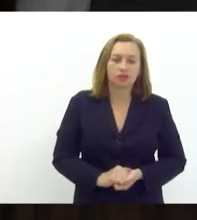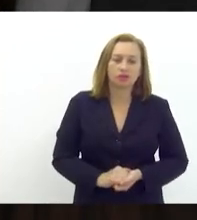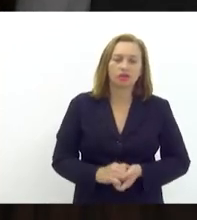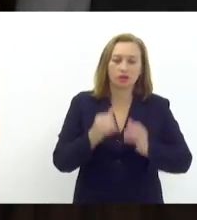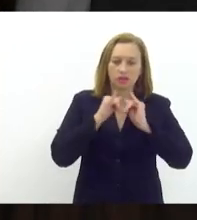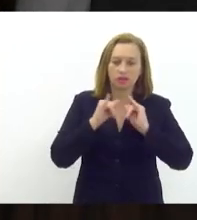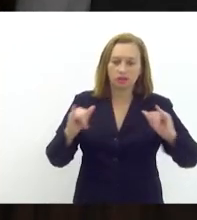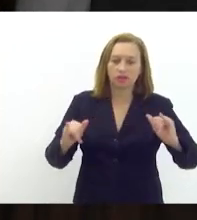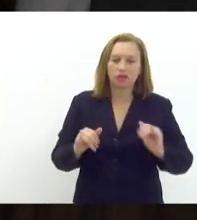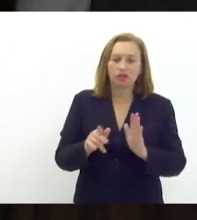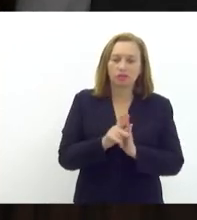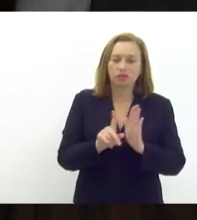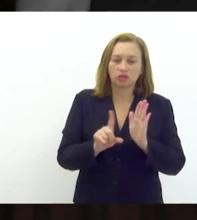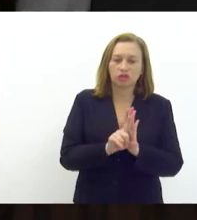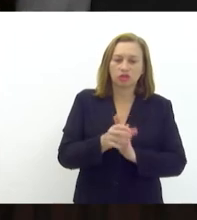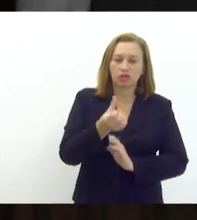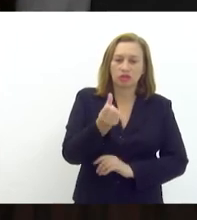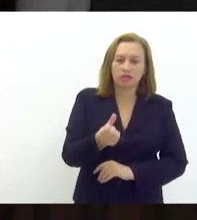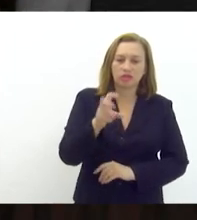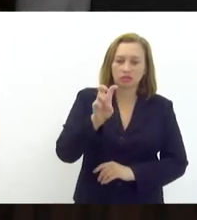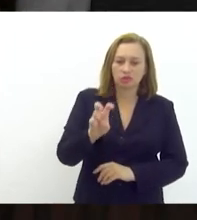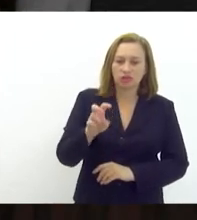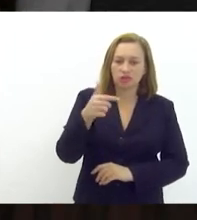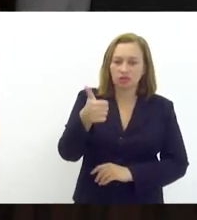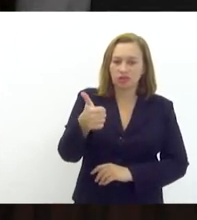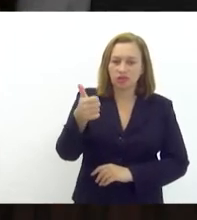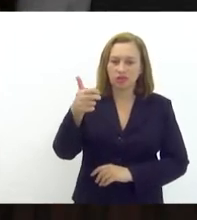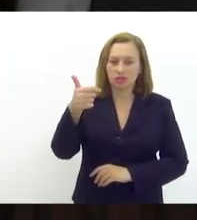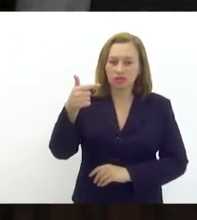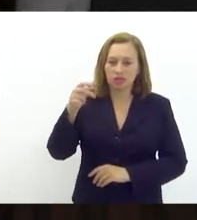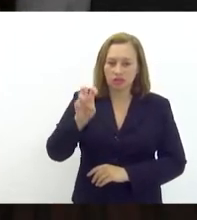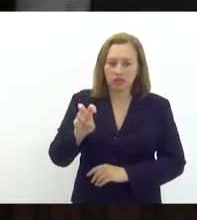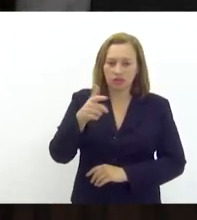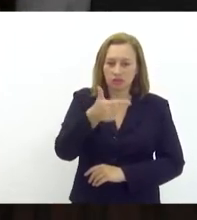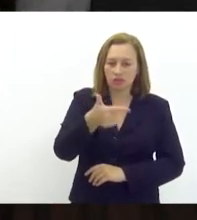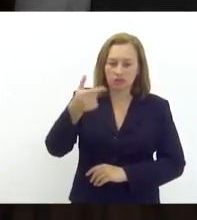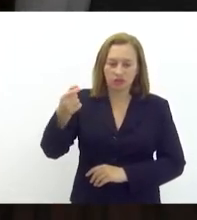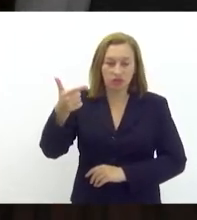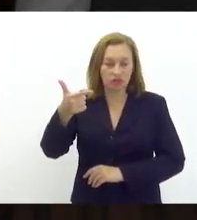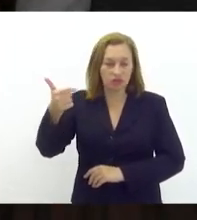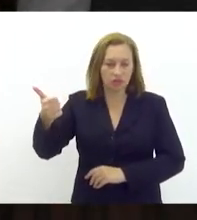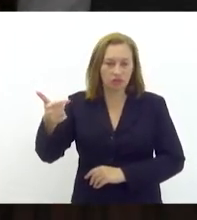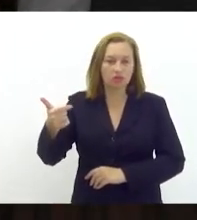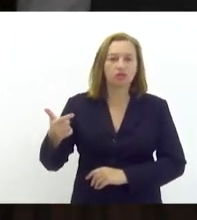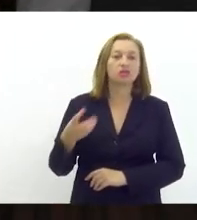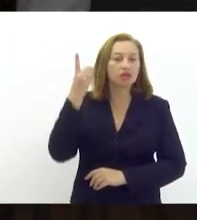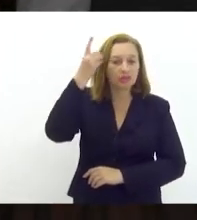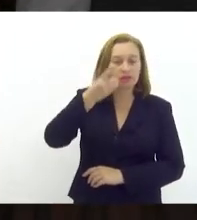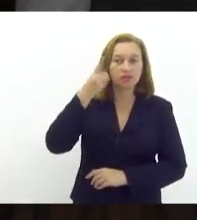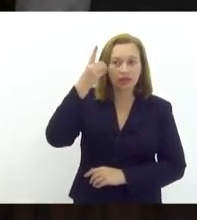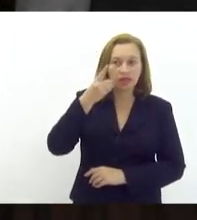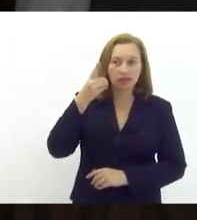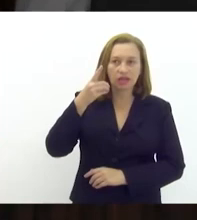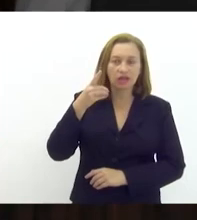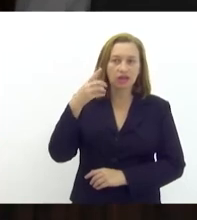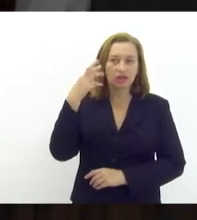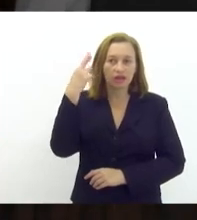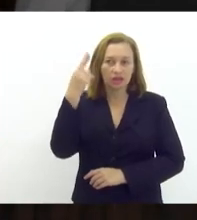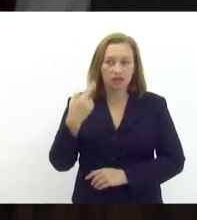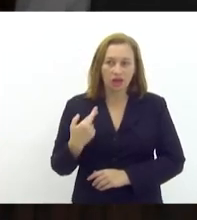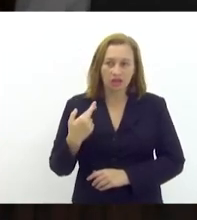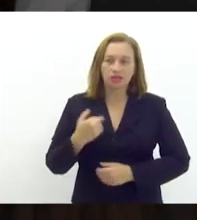anuncio o projeto de lei número 6.515 2022 de autoria da deputada Renata Souza